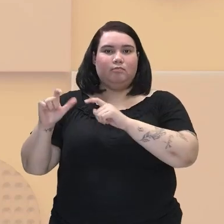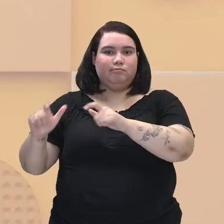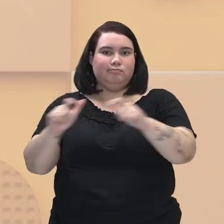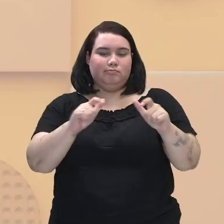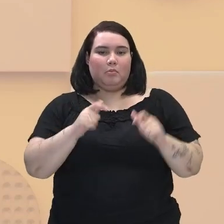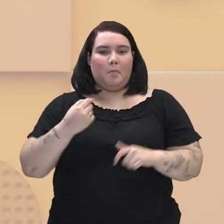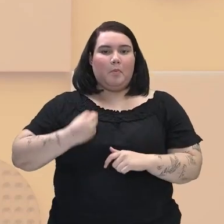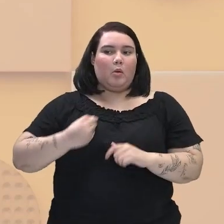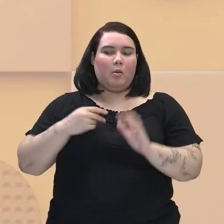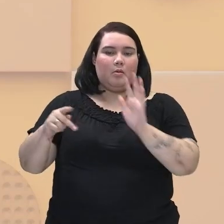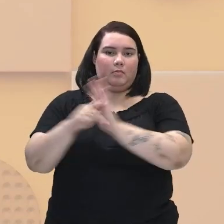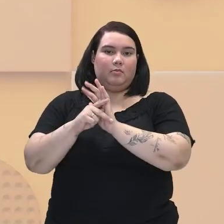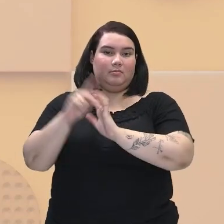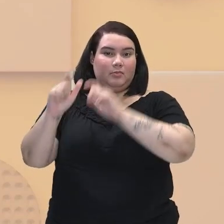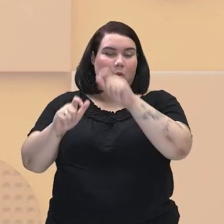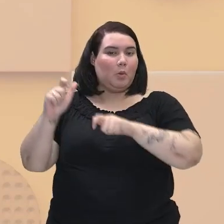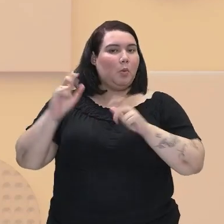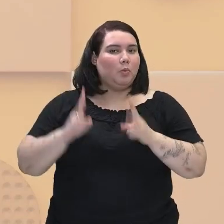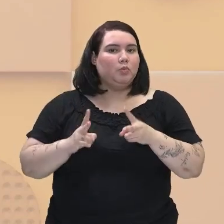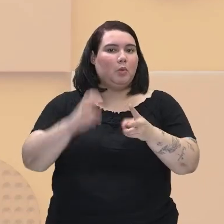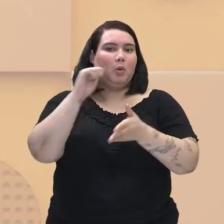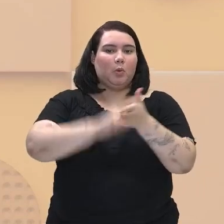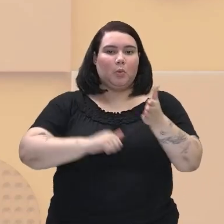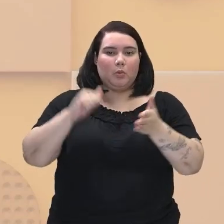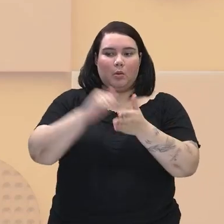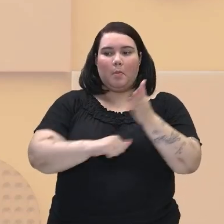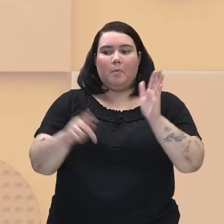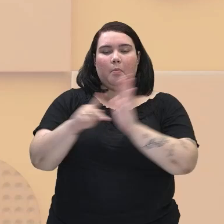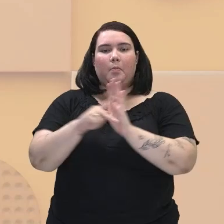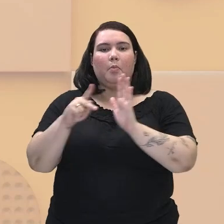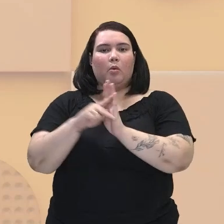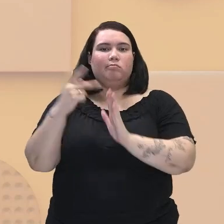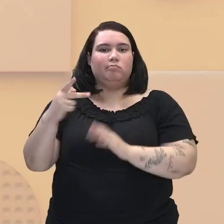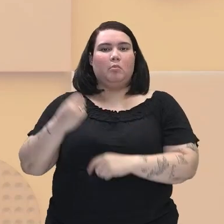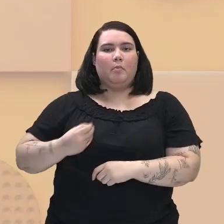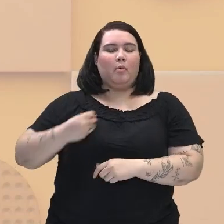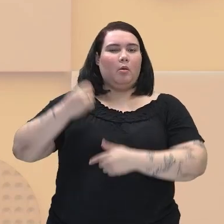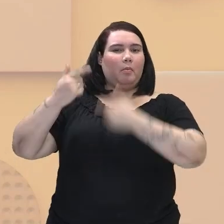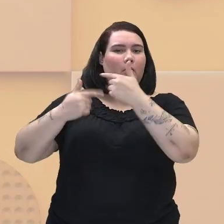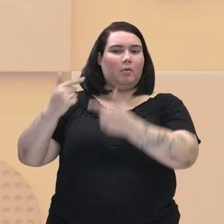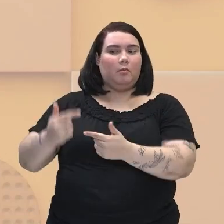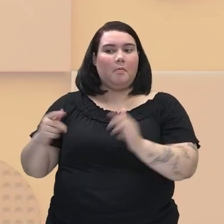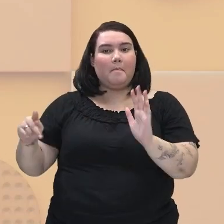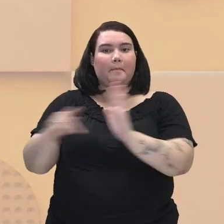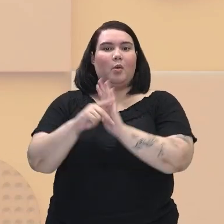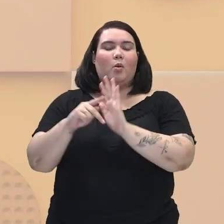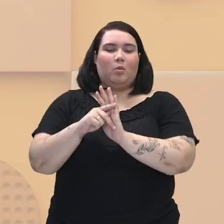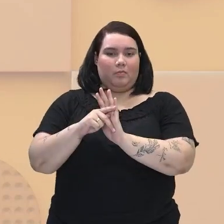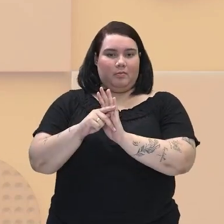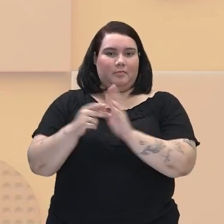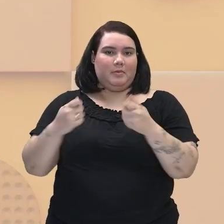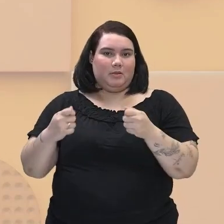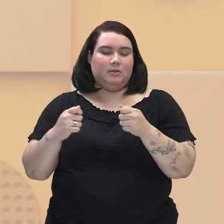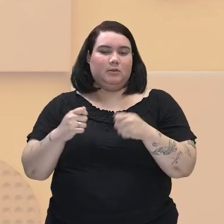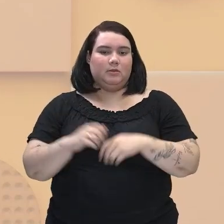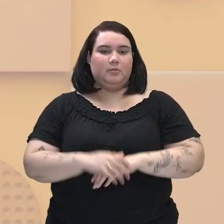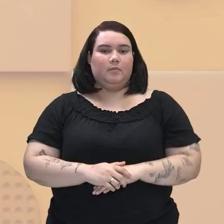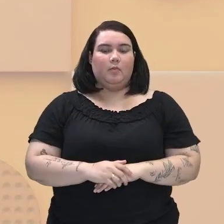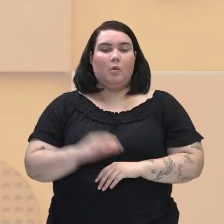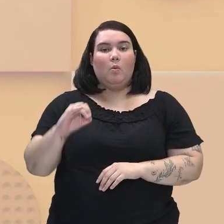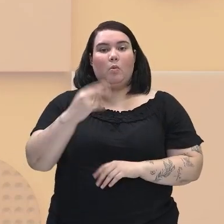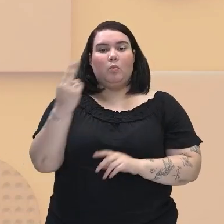As suas terras originárias ali, né, as suas terras tradicionais reconhecidas como suas posses. Ou ainda também